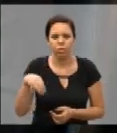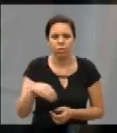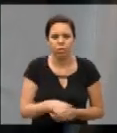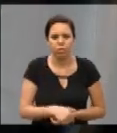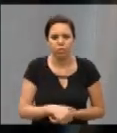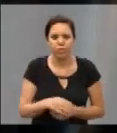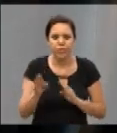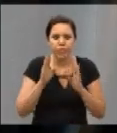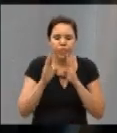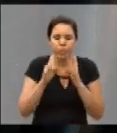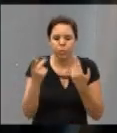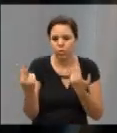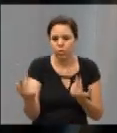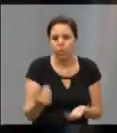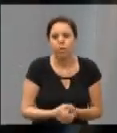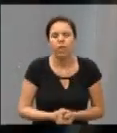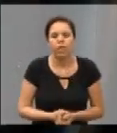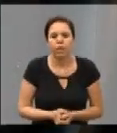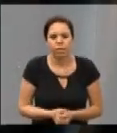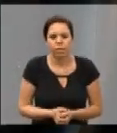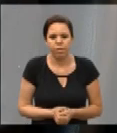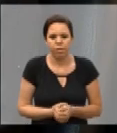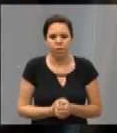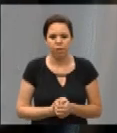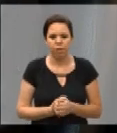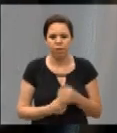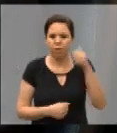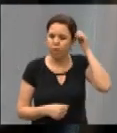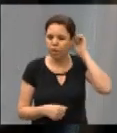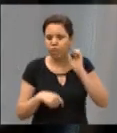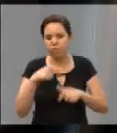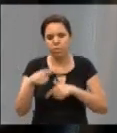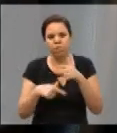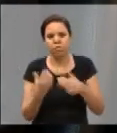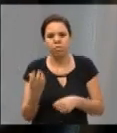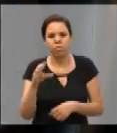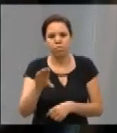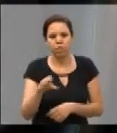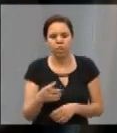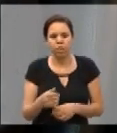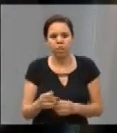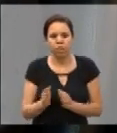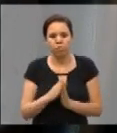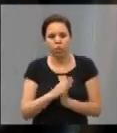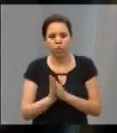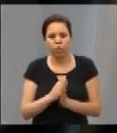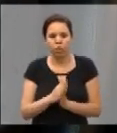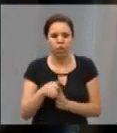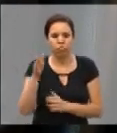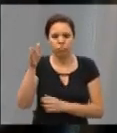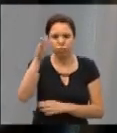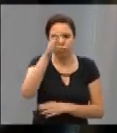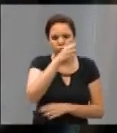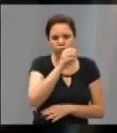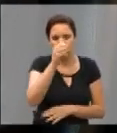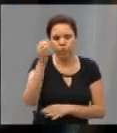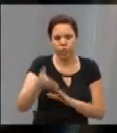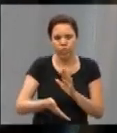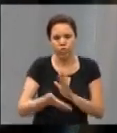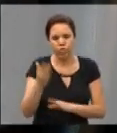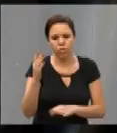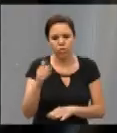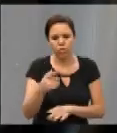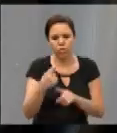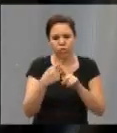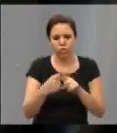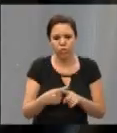o Facebook também. Meus trabalhos estão lá, eu estou com Boneca, que está viajando aí, está no seu 13º festival,